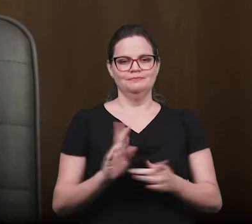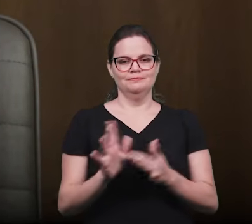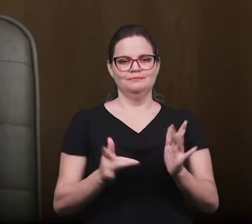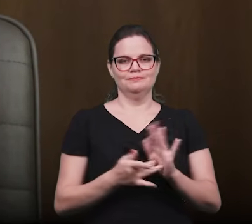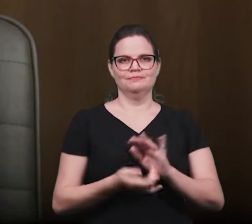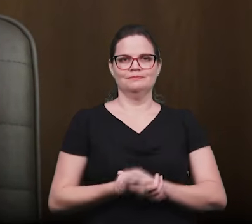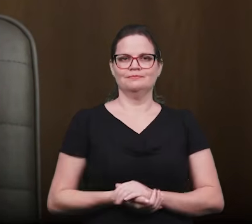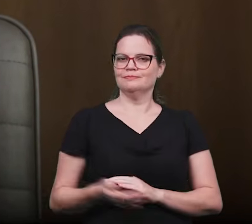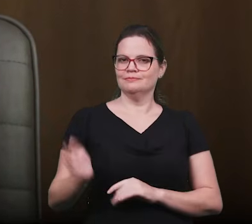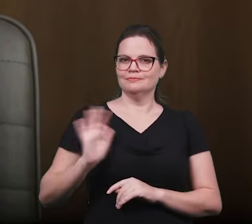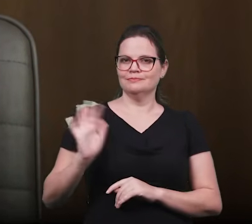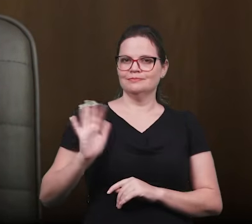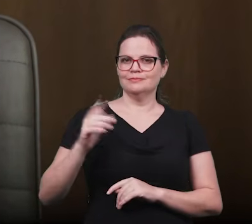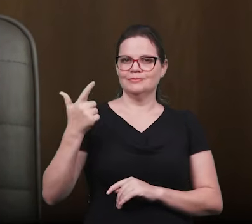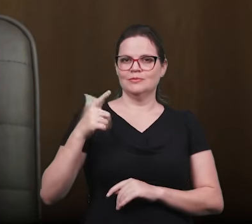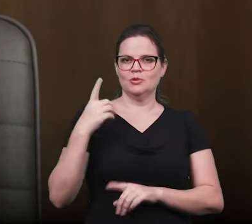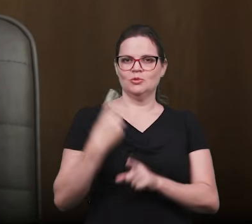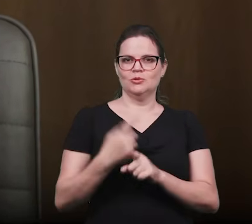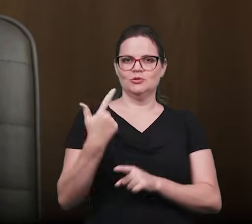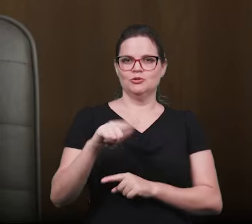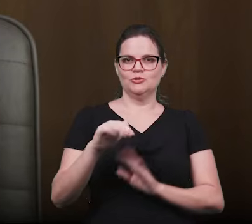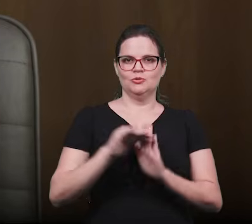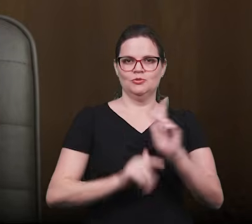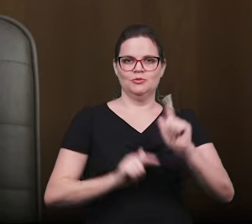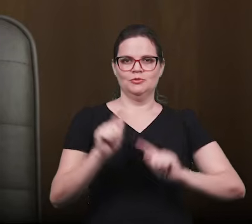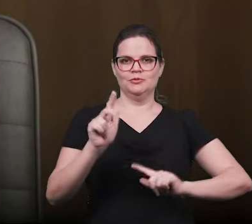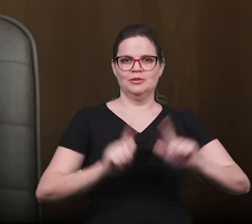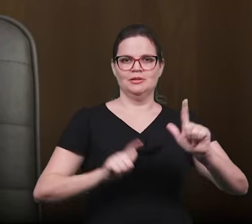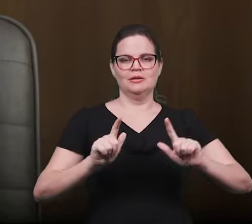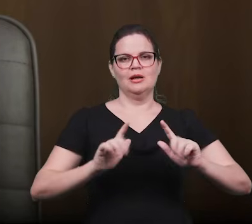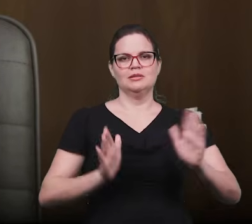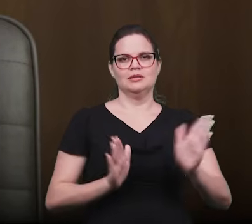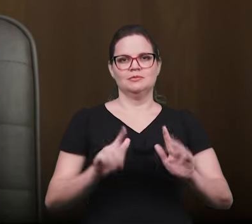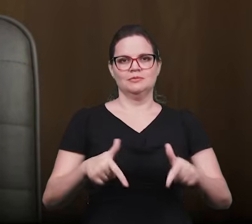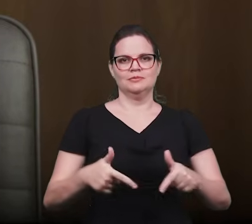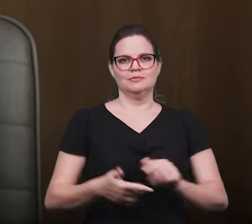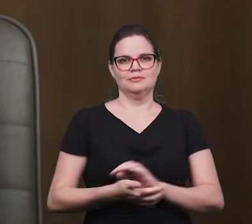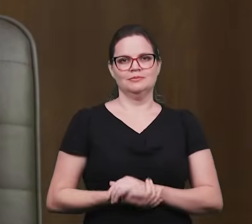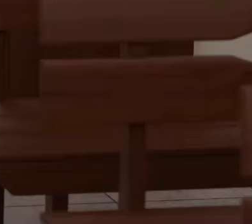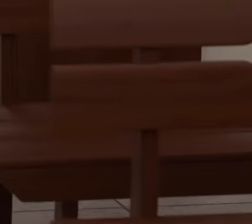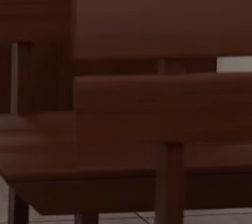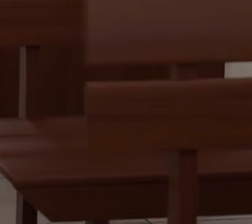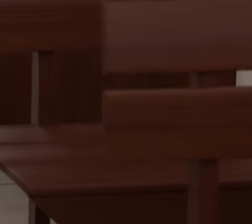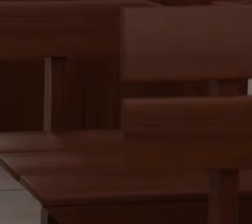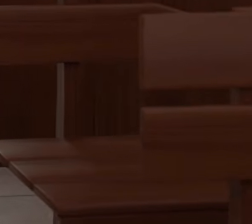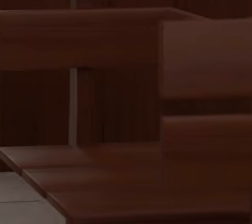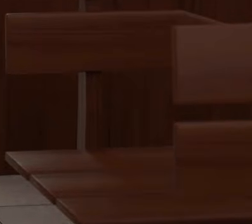Senhor e até a próxima edição do programa Acessibilidade em Ação.